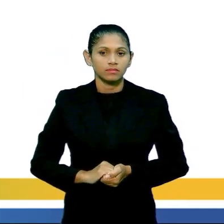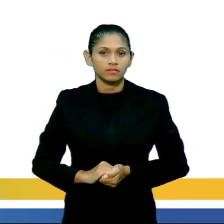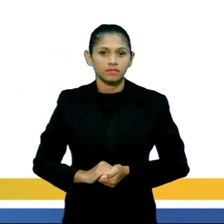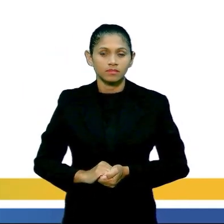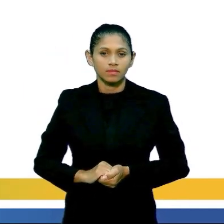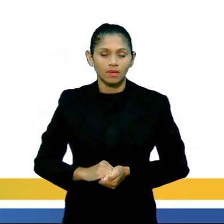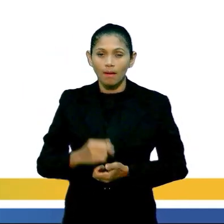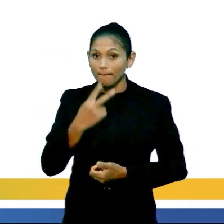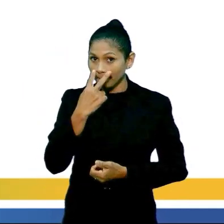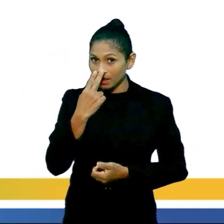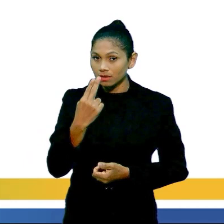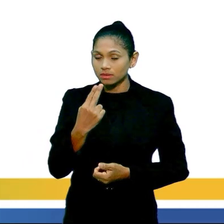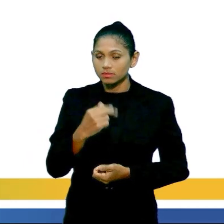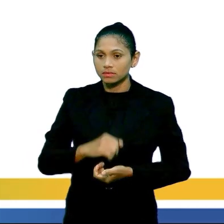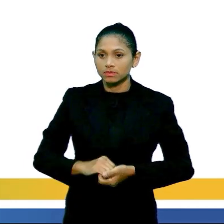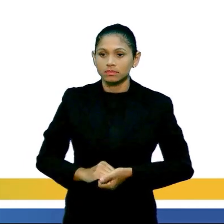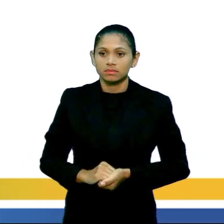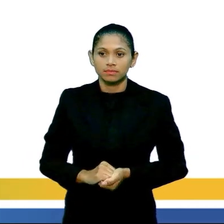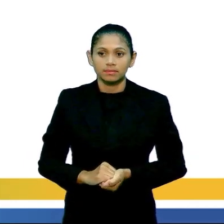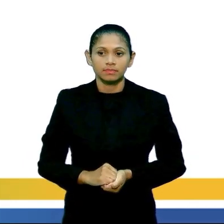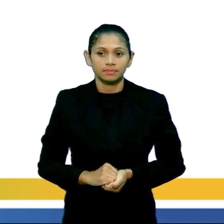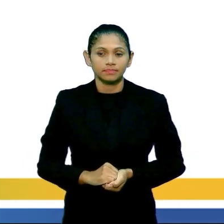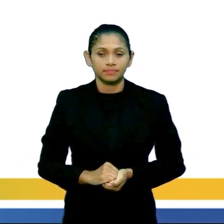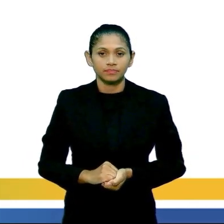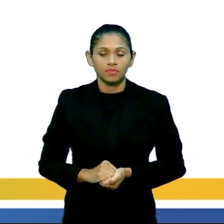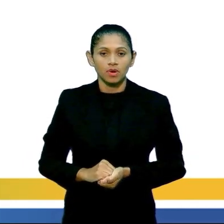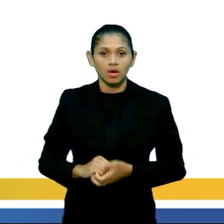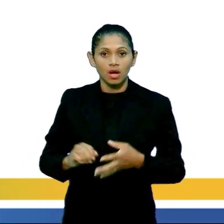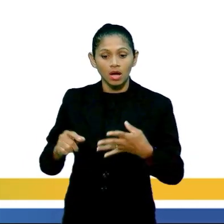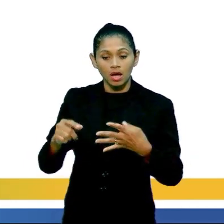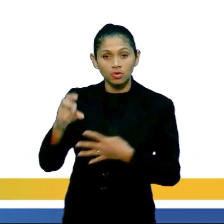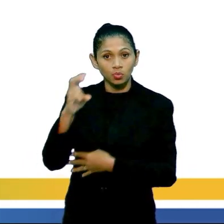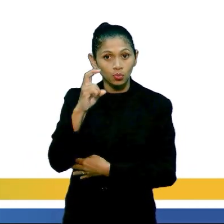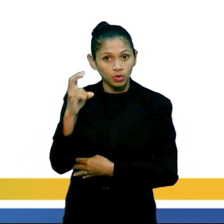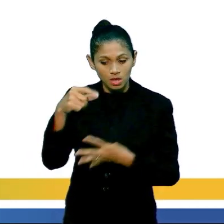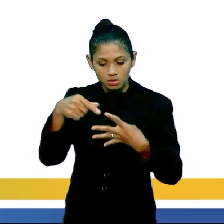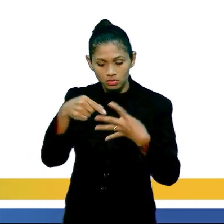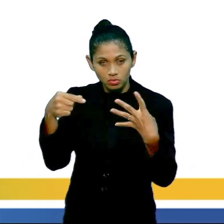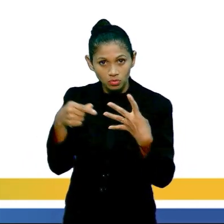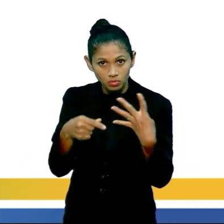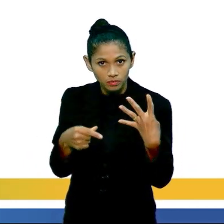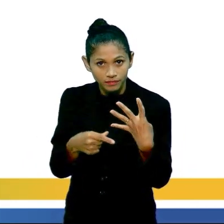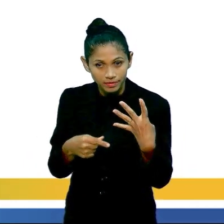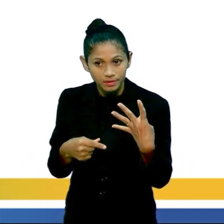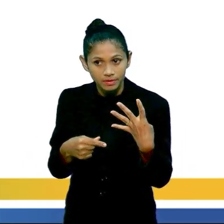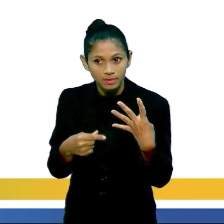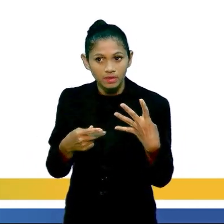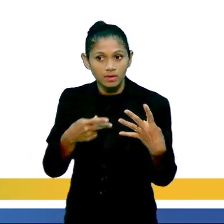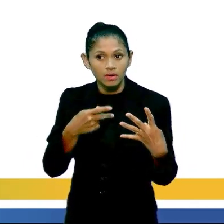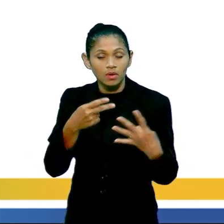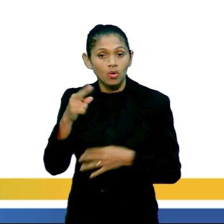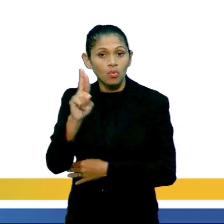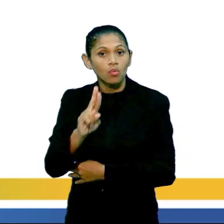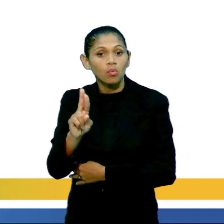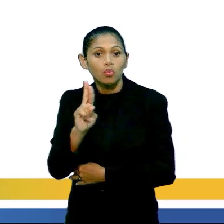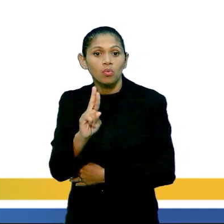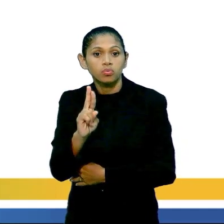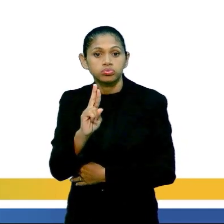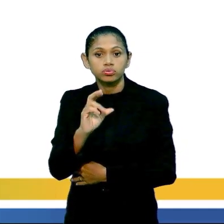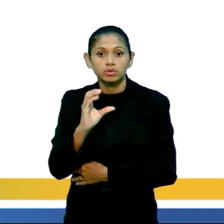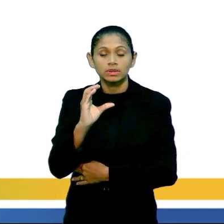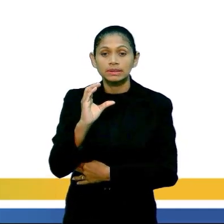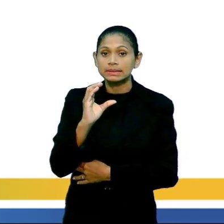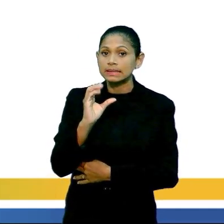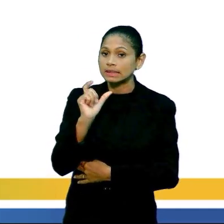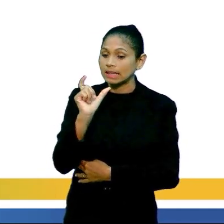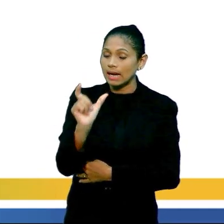cabra. E no quinto verso utiliza a expressão mala-leite, para seu autor representar como uma